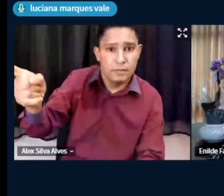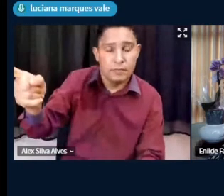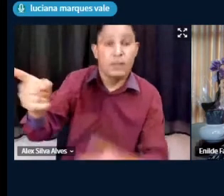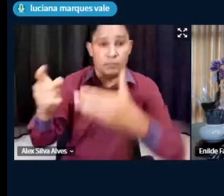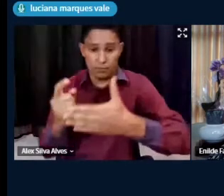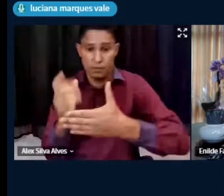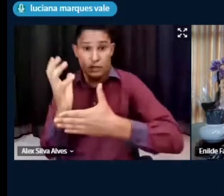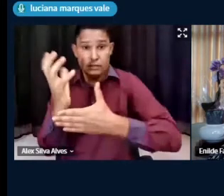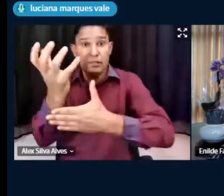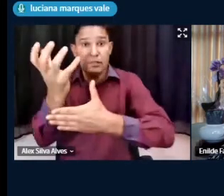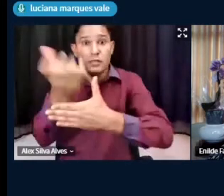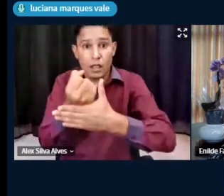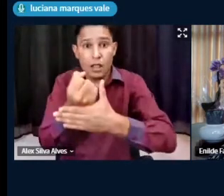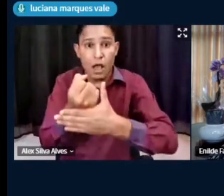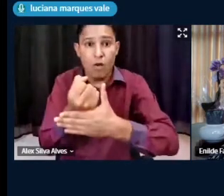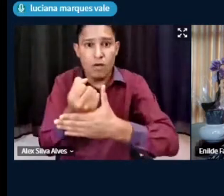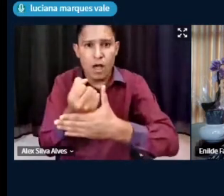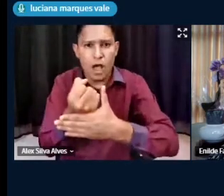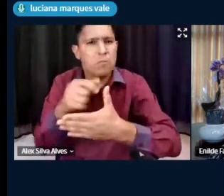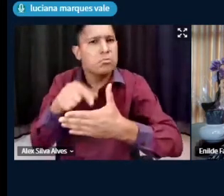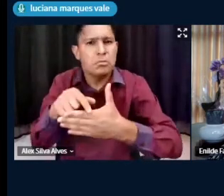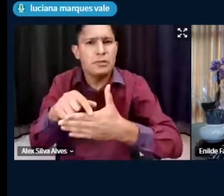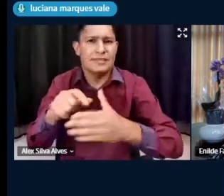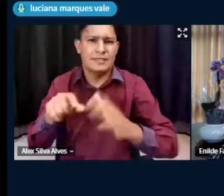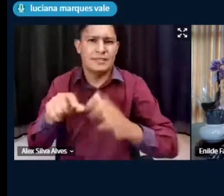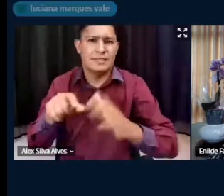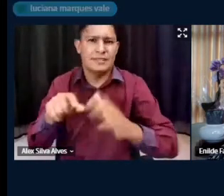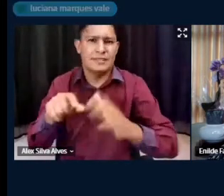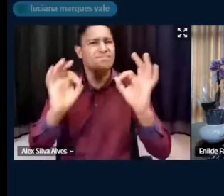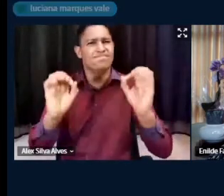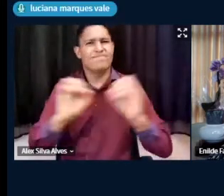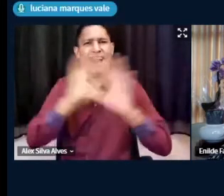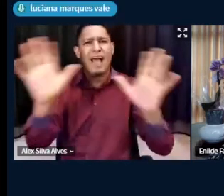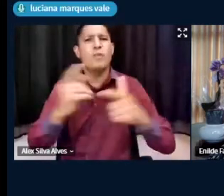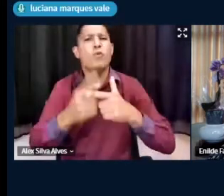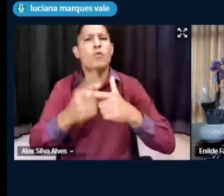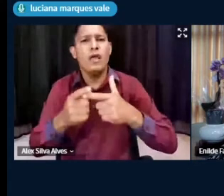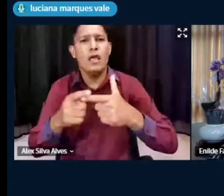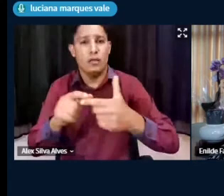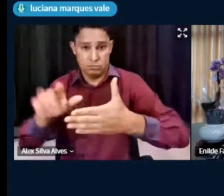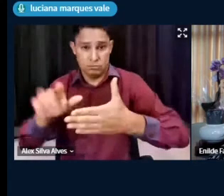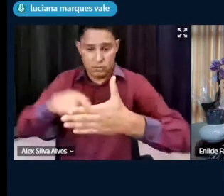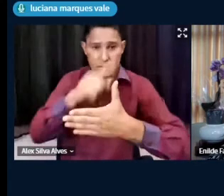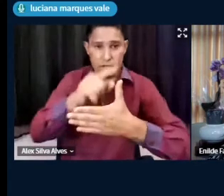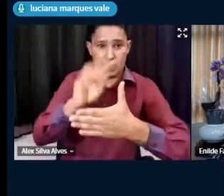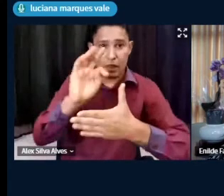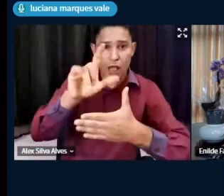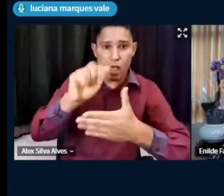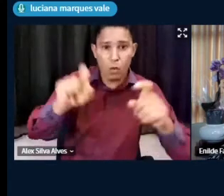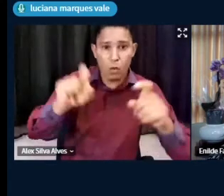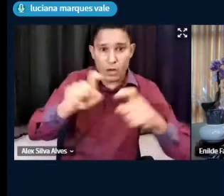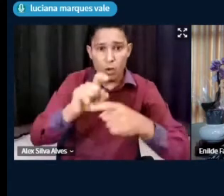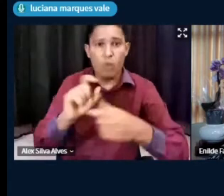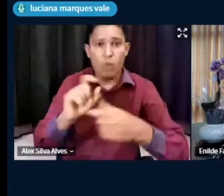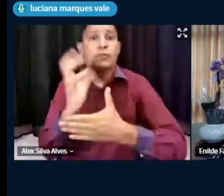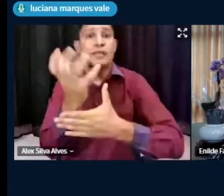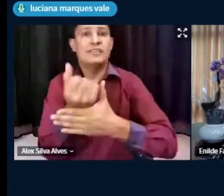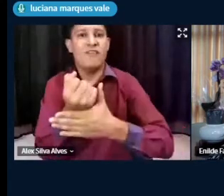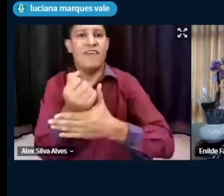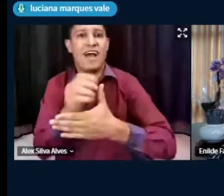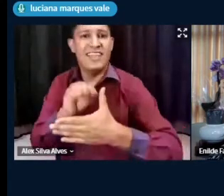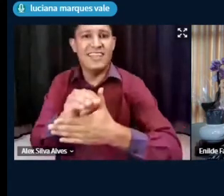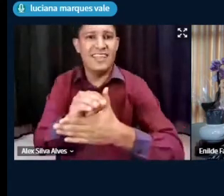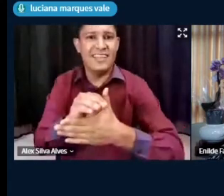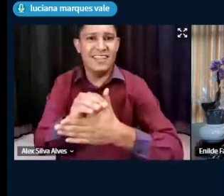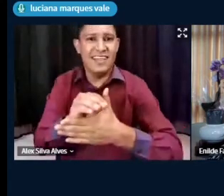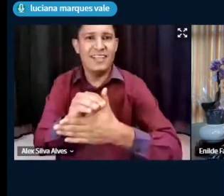de acordo com a teoria de Farias Nascimento. Então, esse conceito fica muito claro, porque aqui nós teríamos